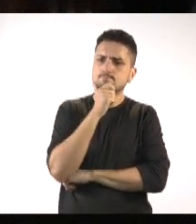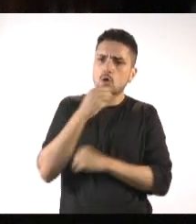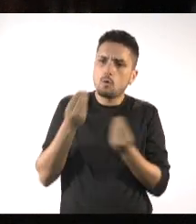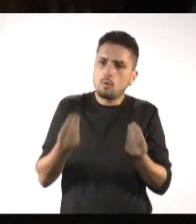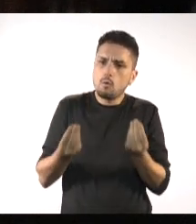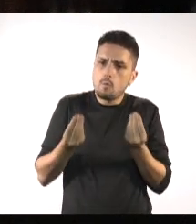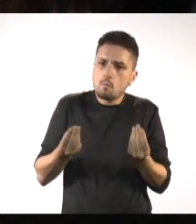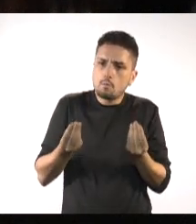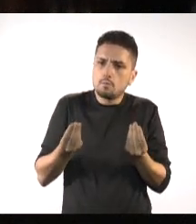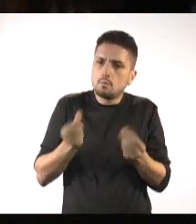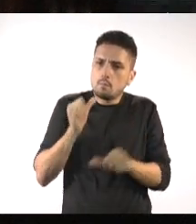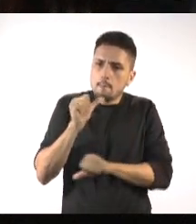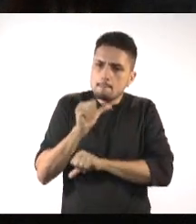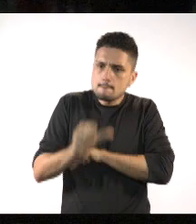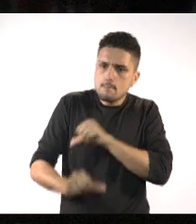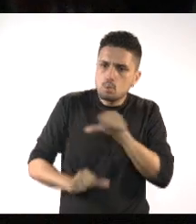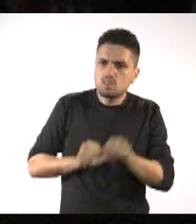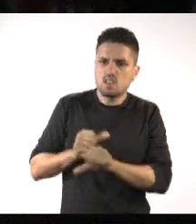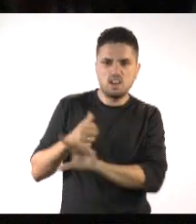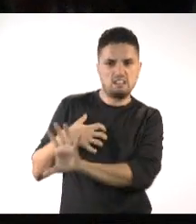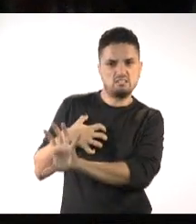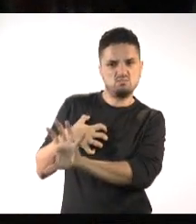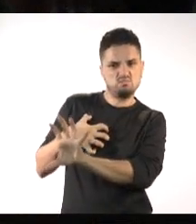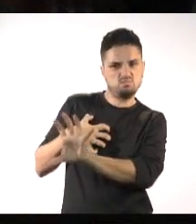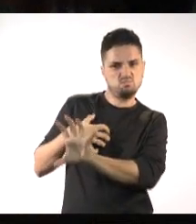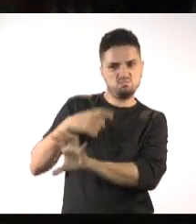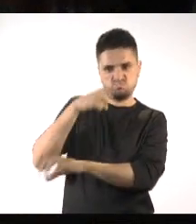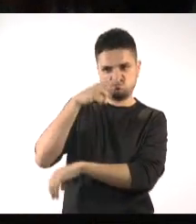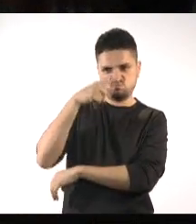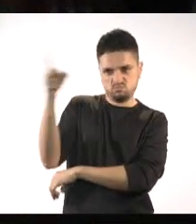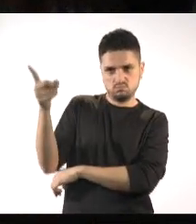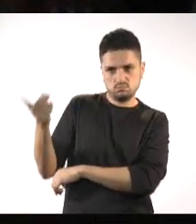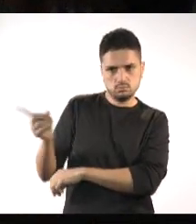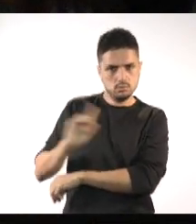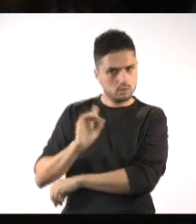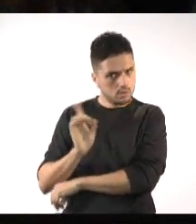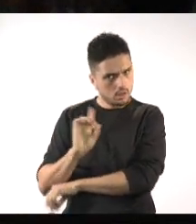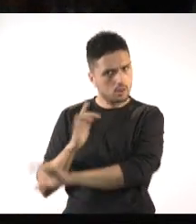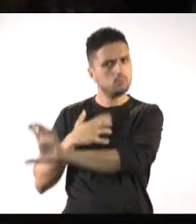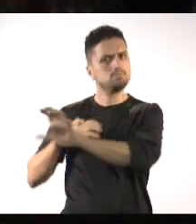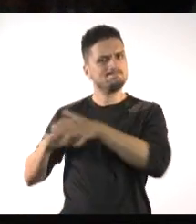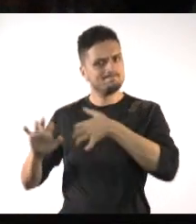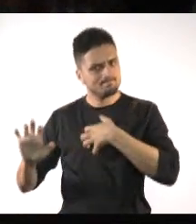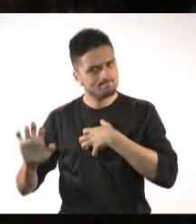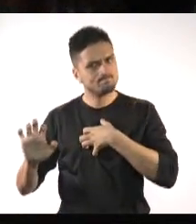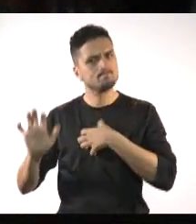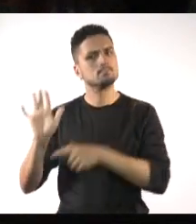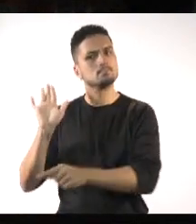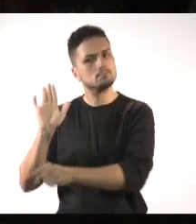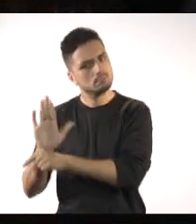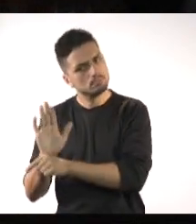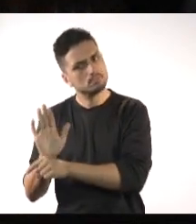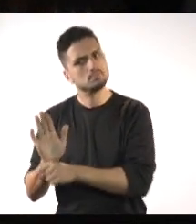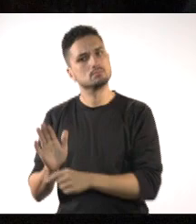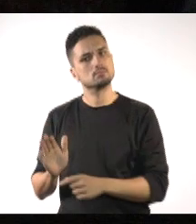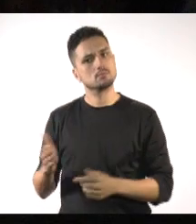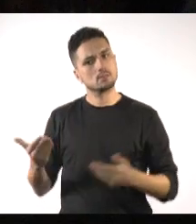com a nossa indiferença e nos colocarmos disponíveis para